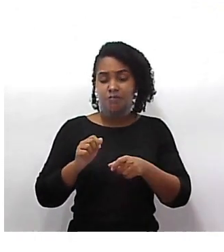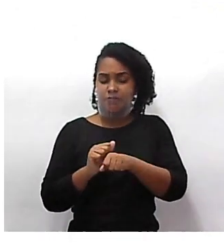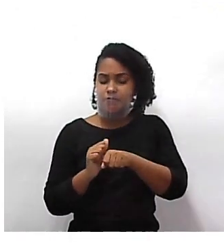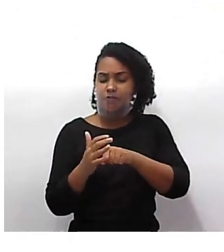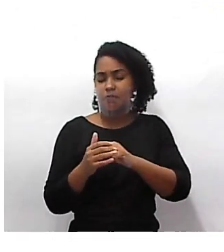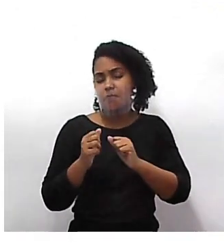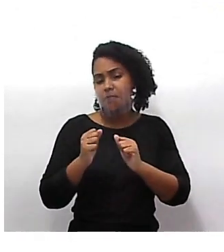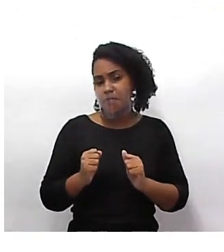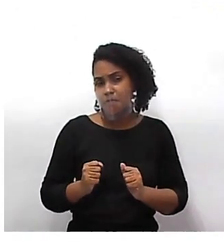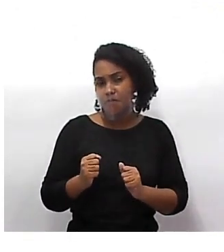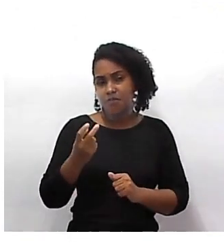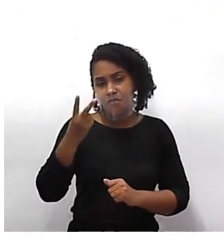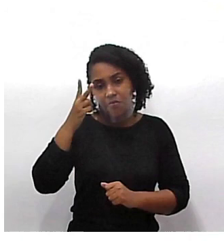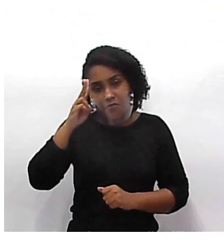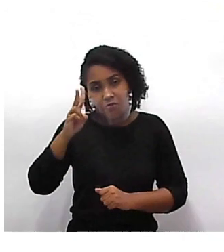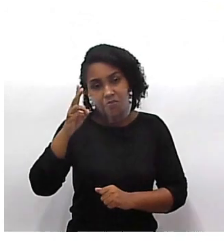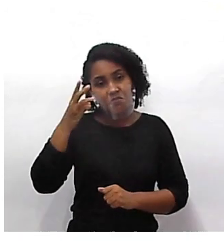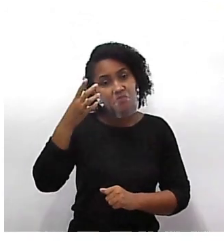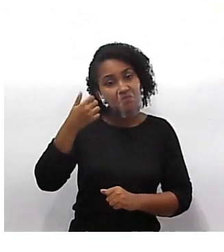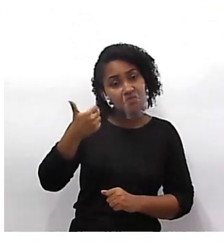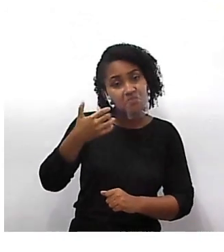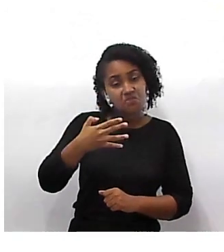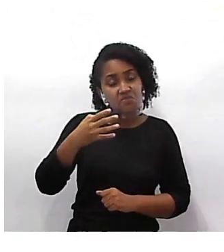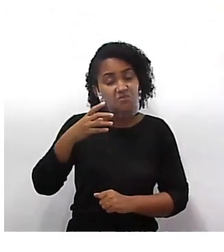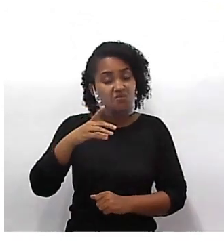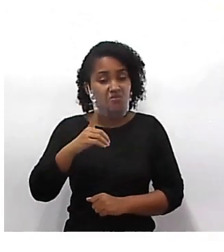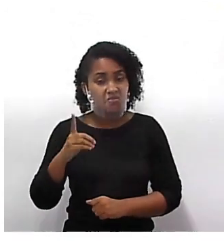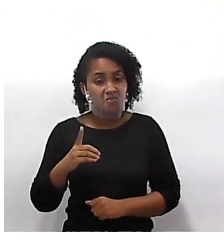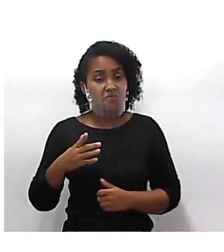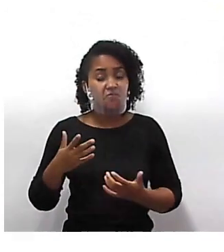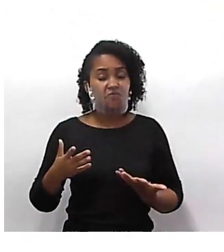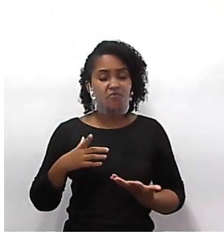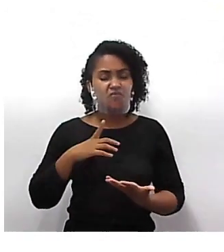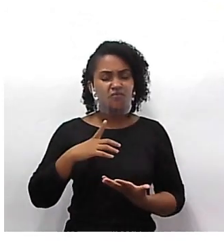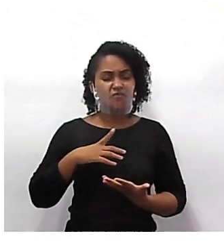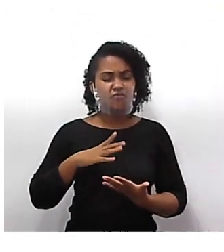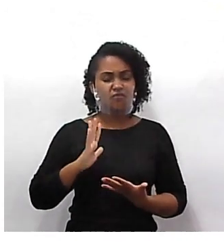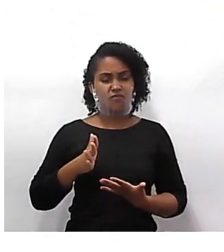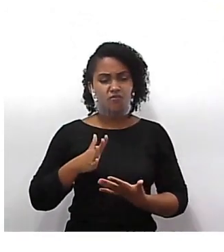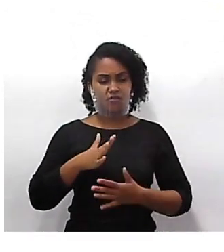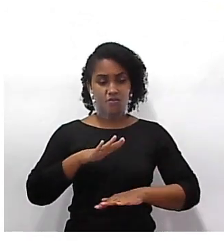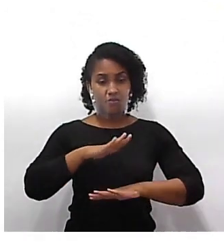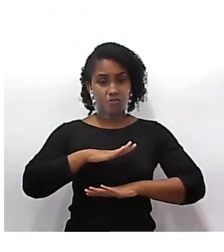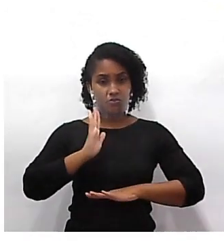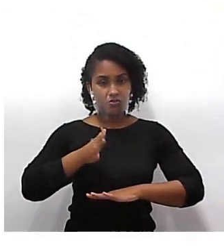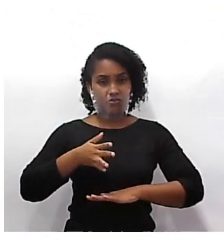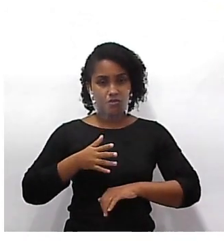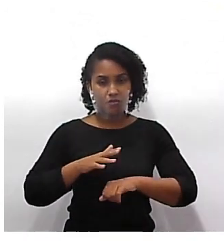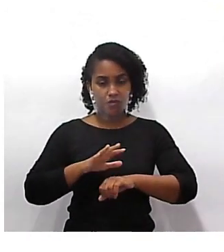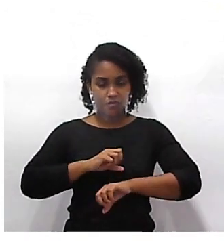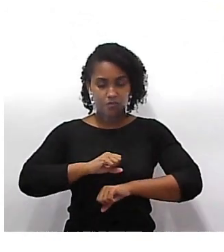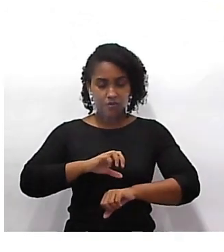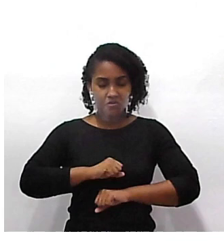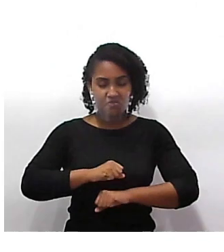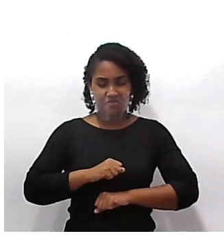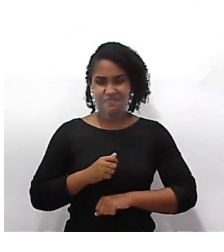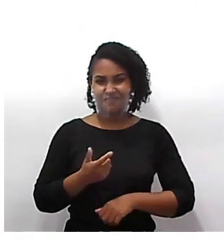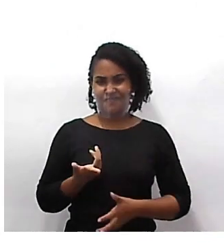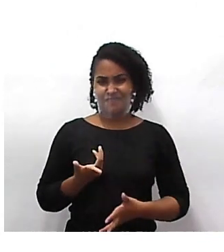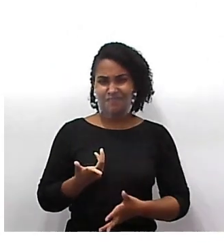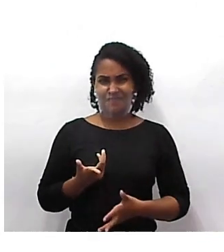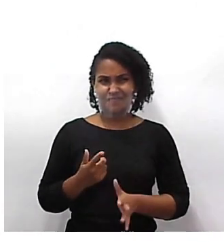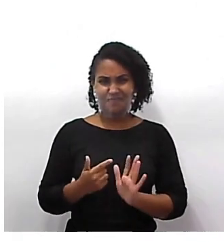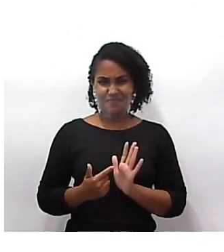pode ser de 2 a 14 dias. Então, aí, a pessoa já está contaminada. Nem